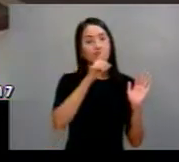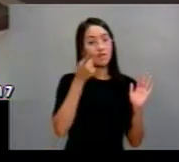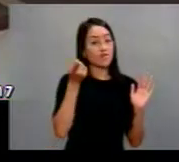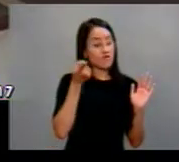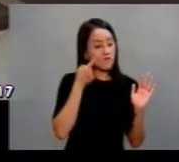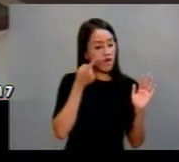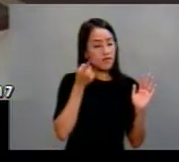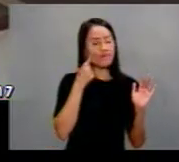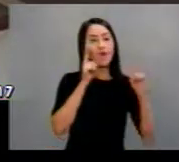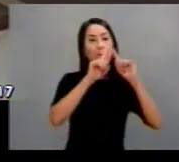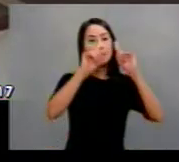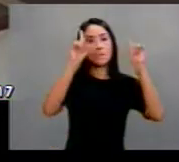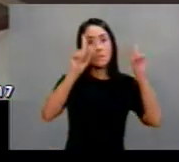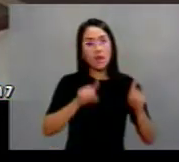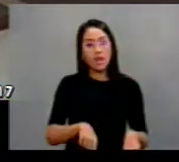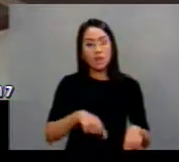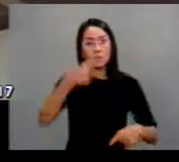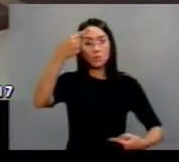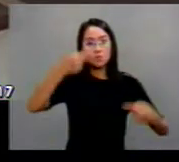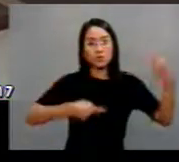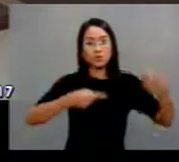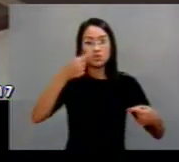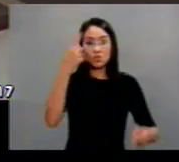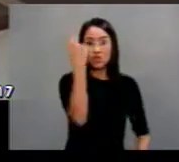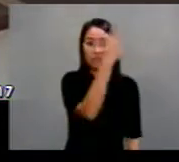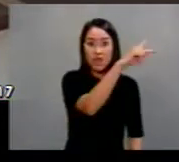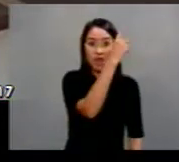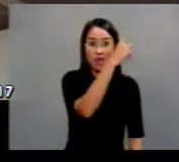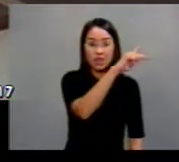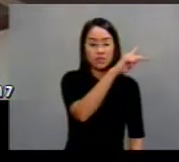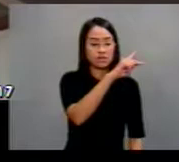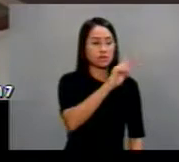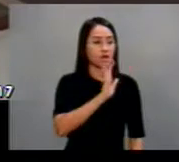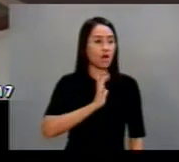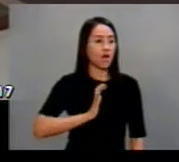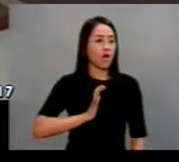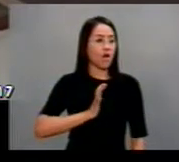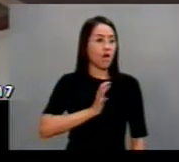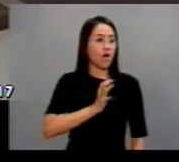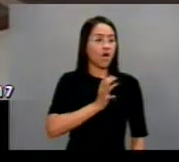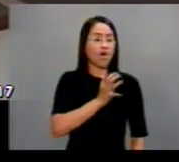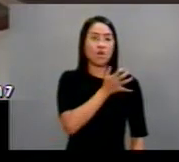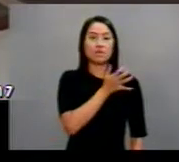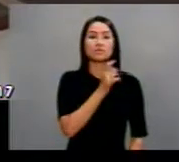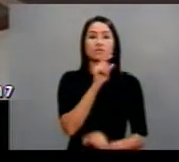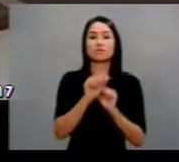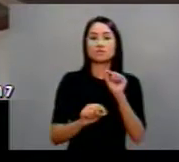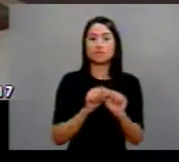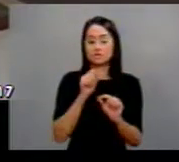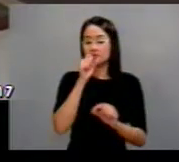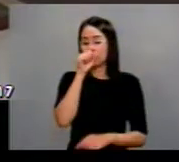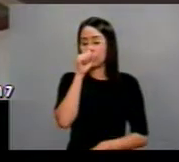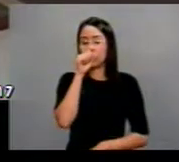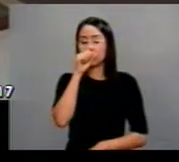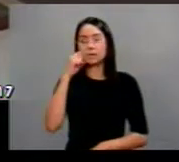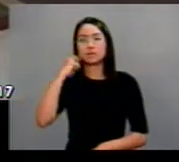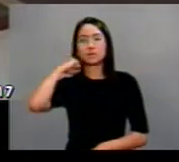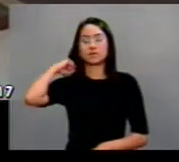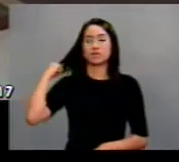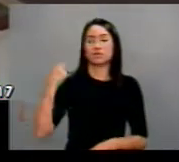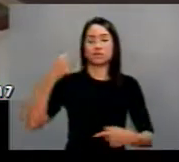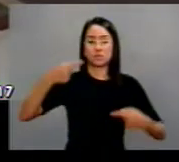política para, sobretudo, blindar a associação dos